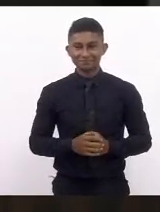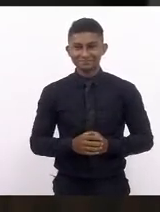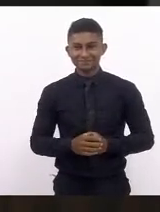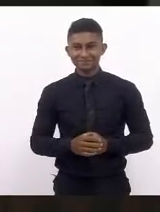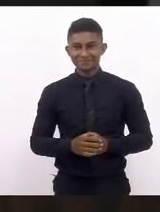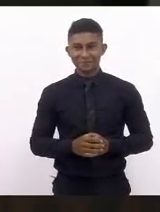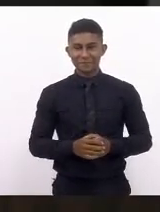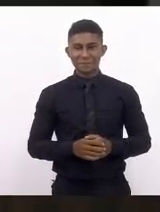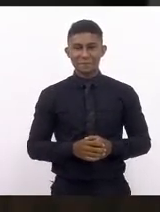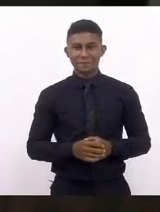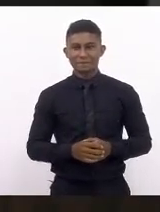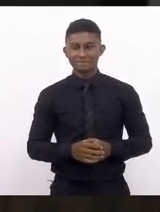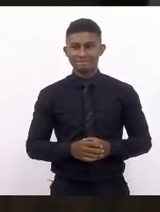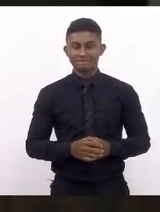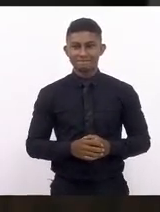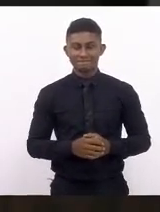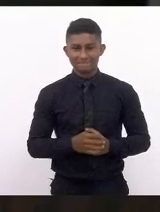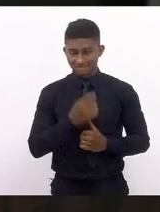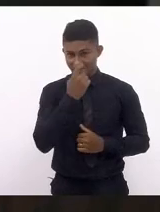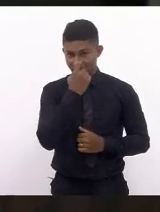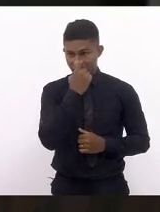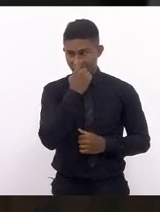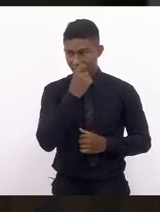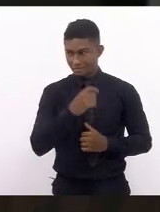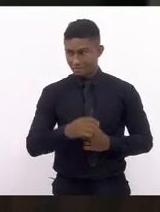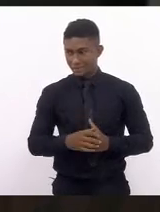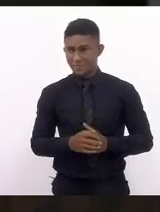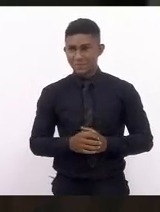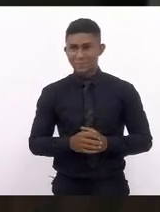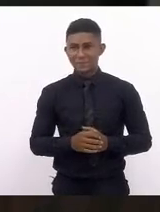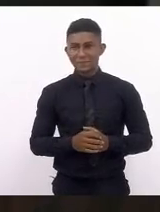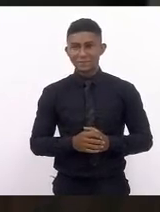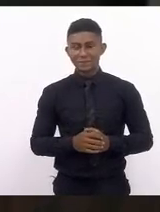vixe como é que é melhor vixe